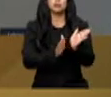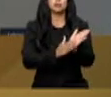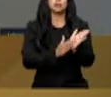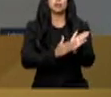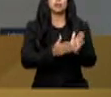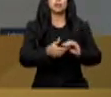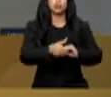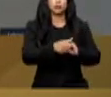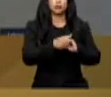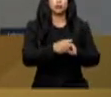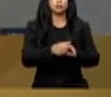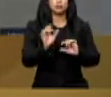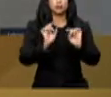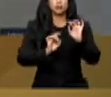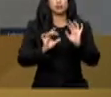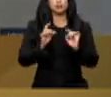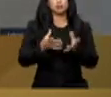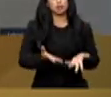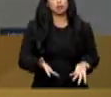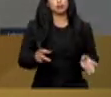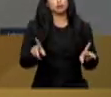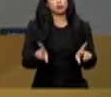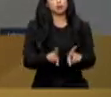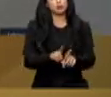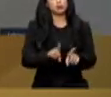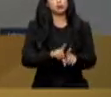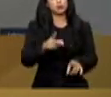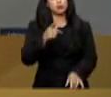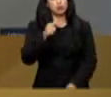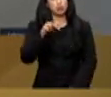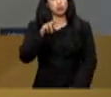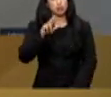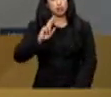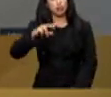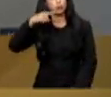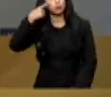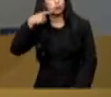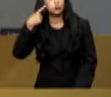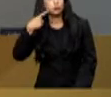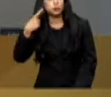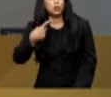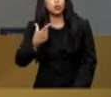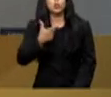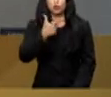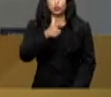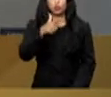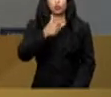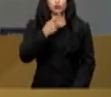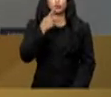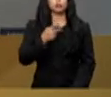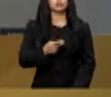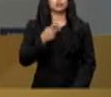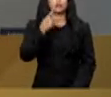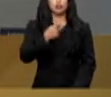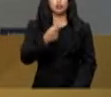senhor procurador-geral, senhores advogados, também como os que me antecederam, faço questão de